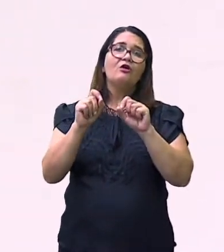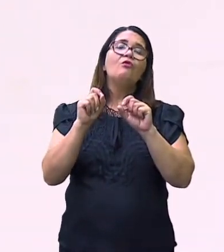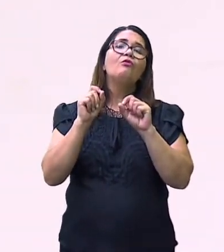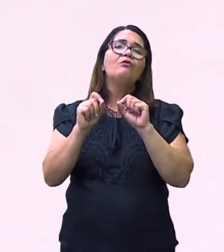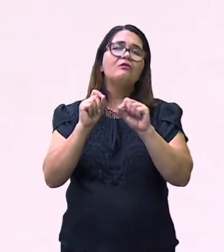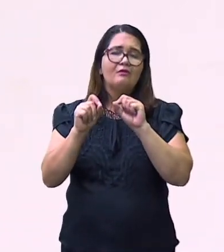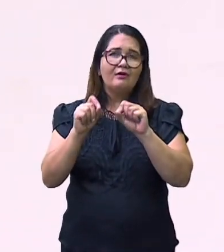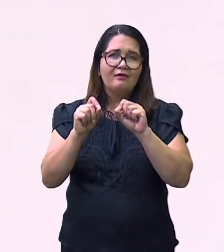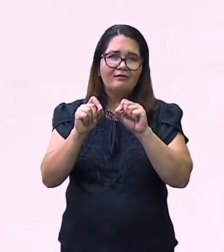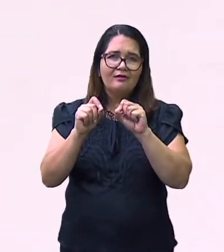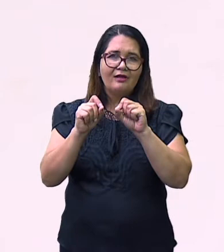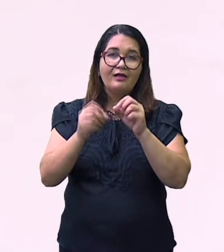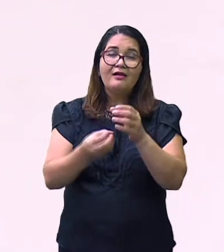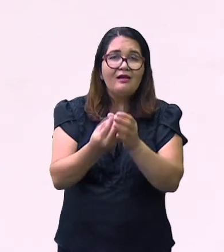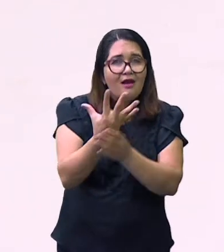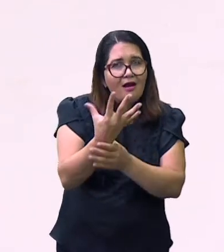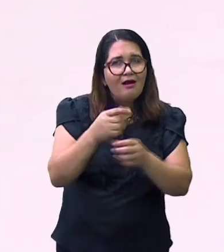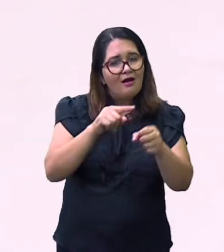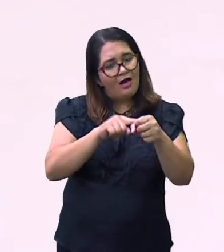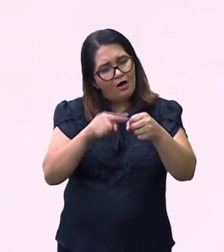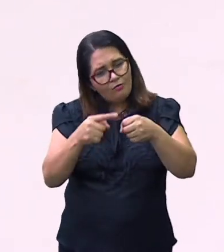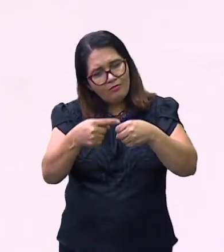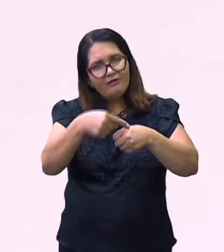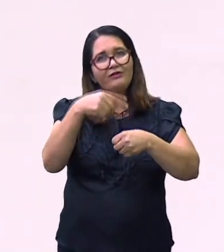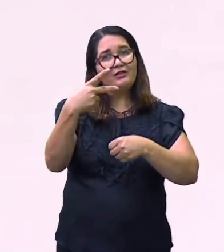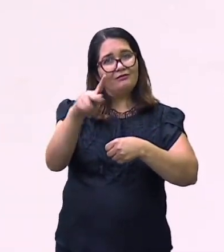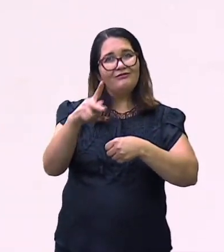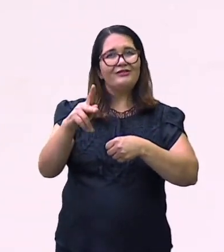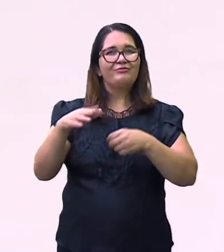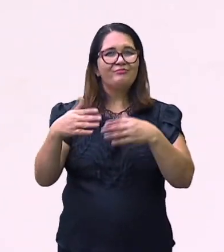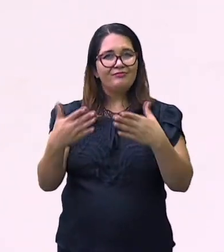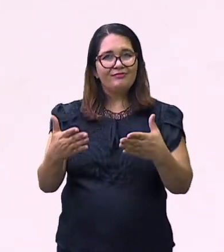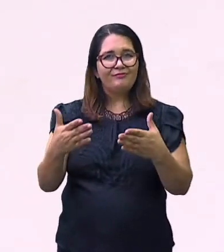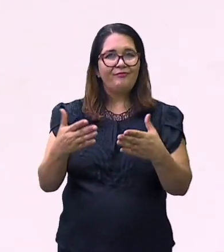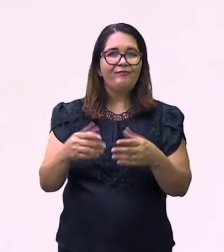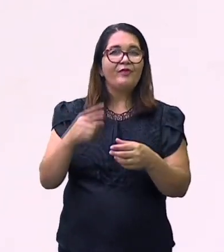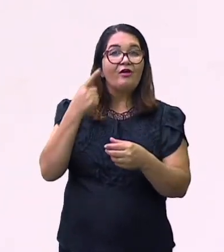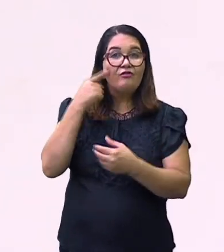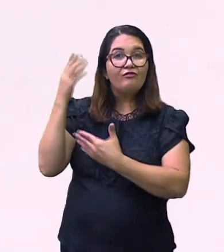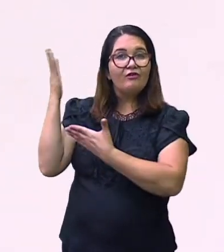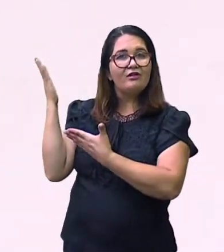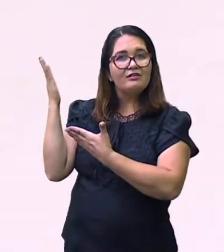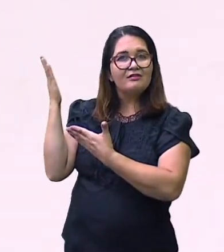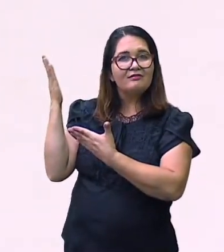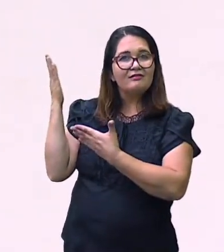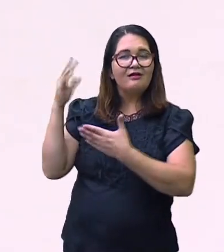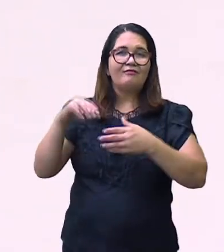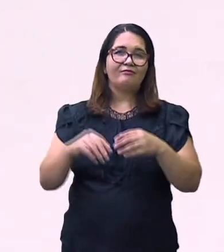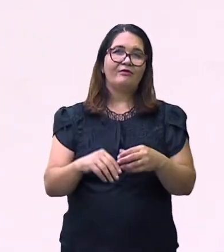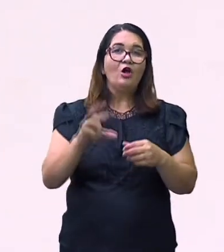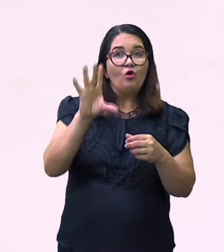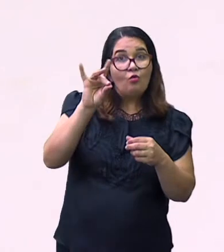assentar, passa cola e coloca a estrutura lá.